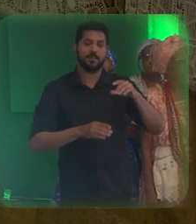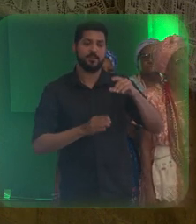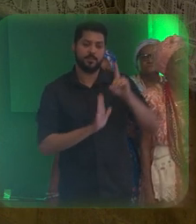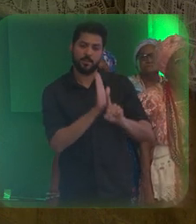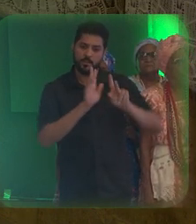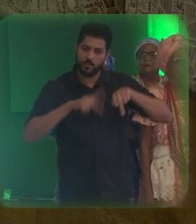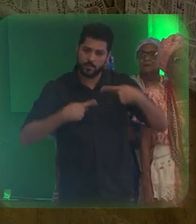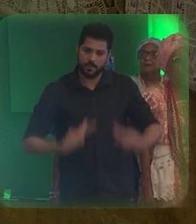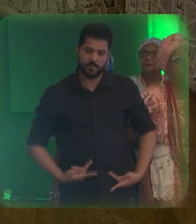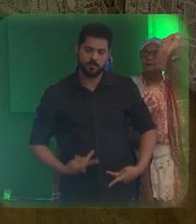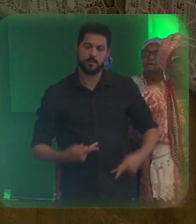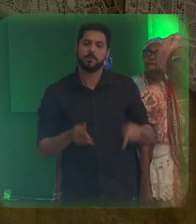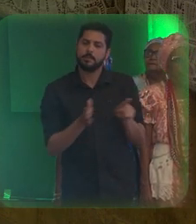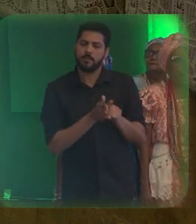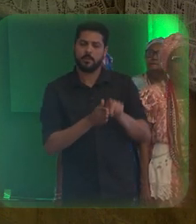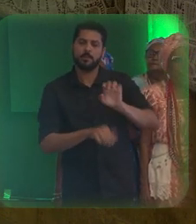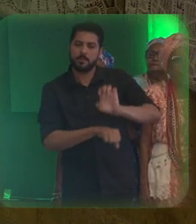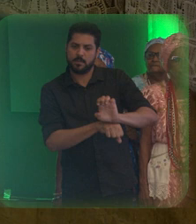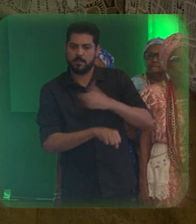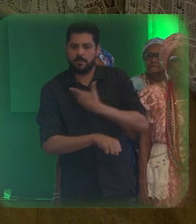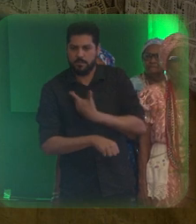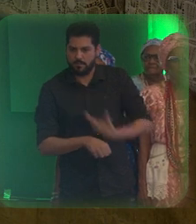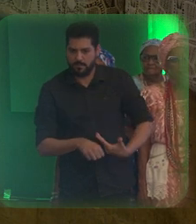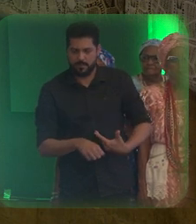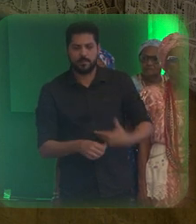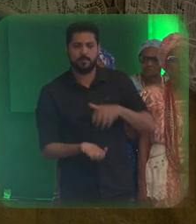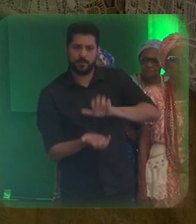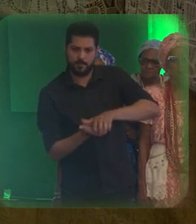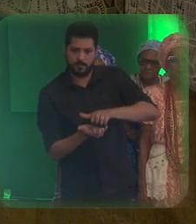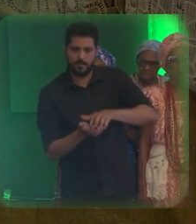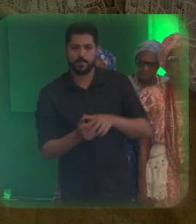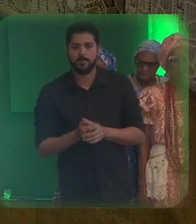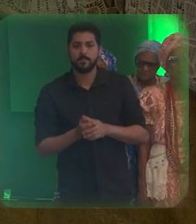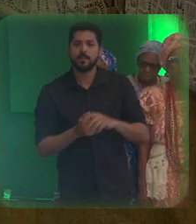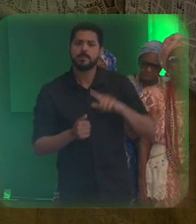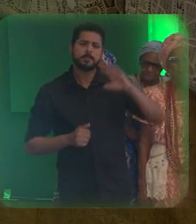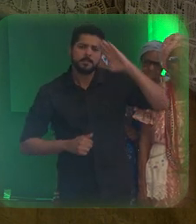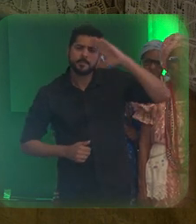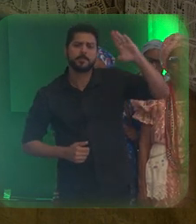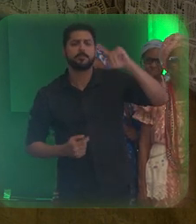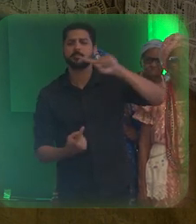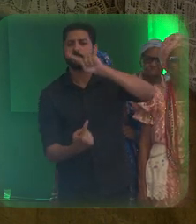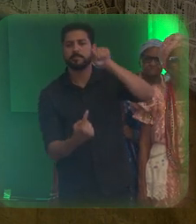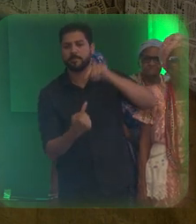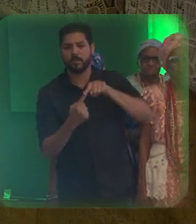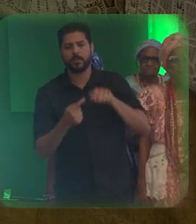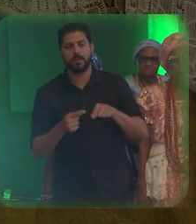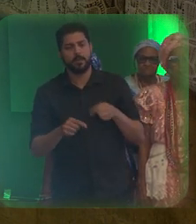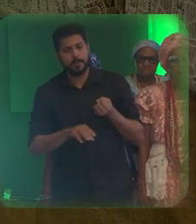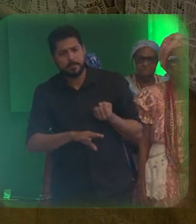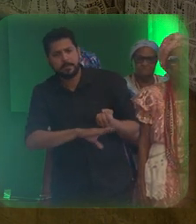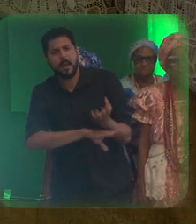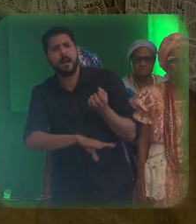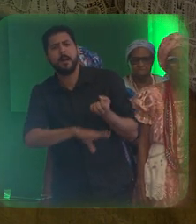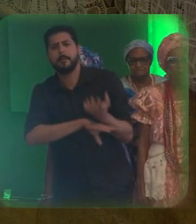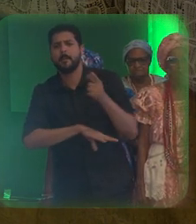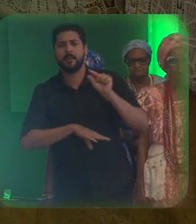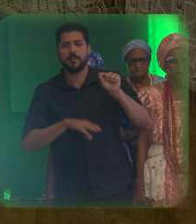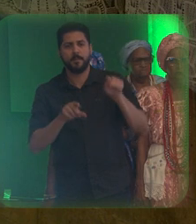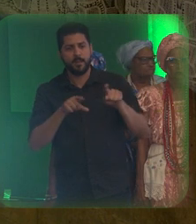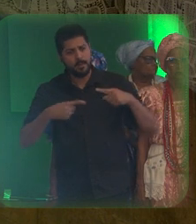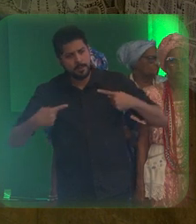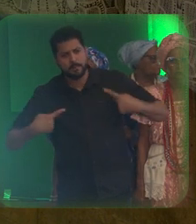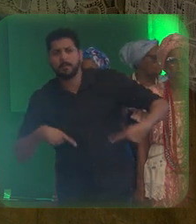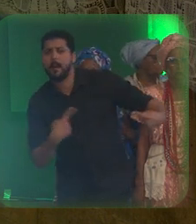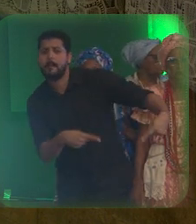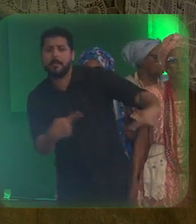do Estado de Pernambuco, tendo como principal objetivo disseminar as informações, estimular debates